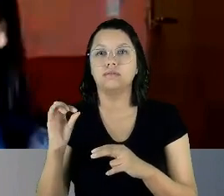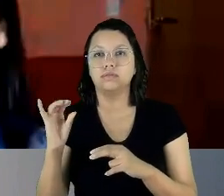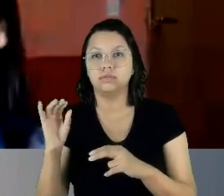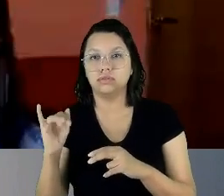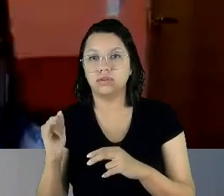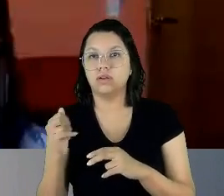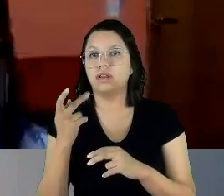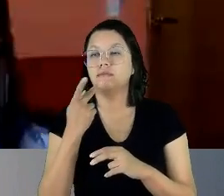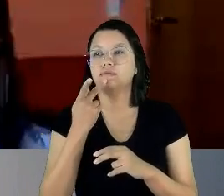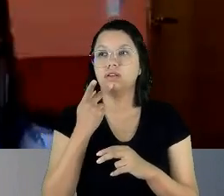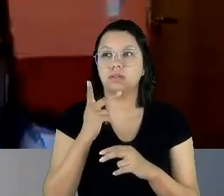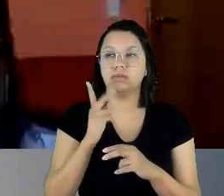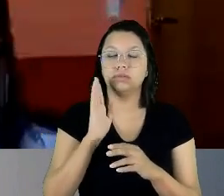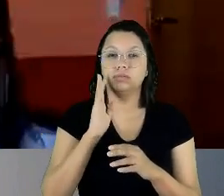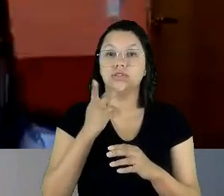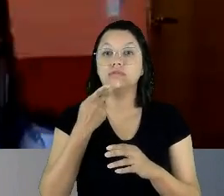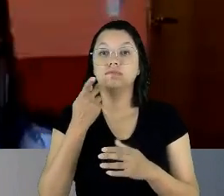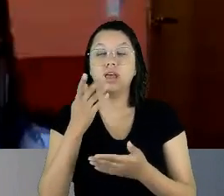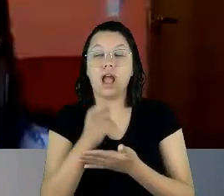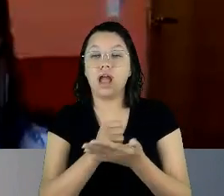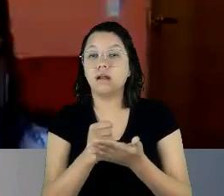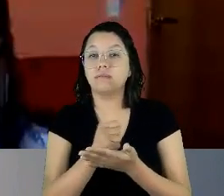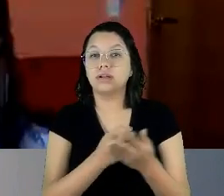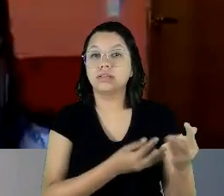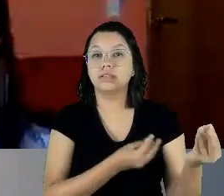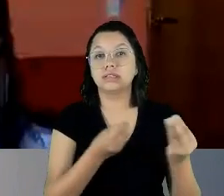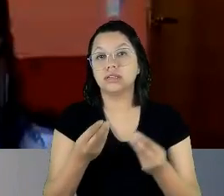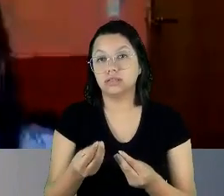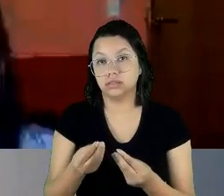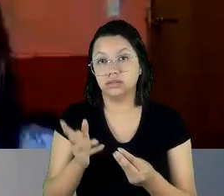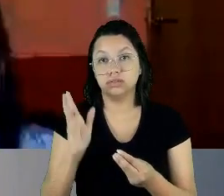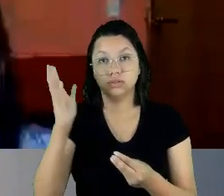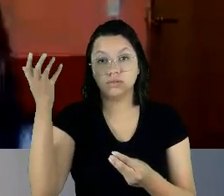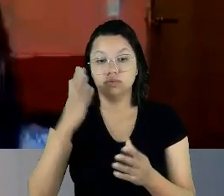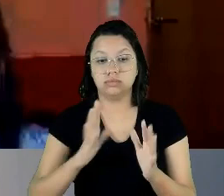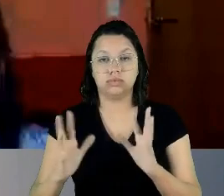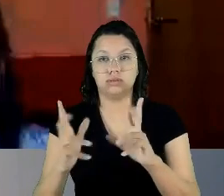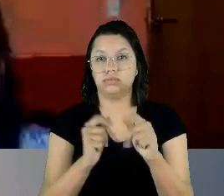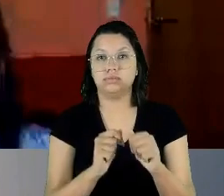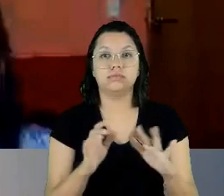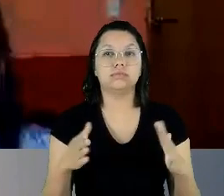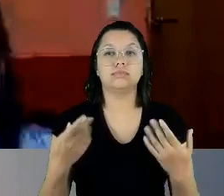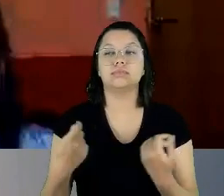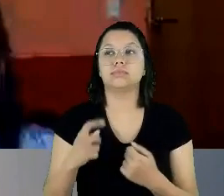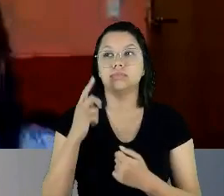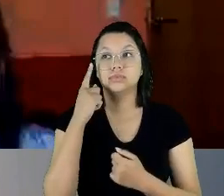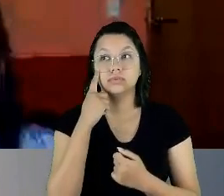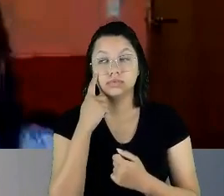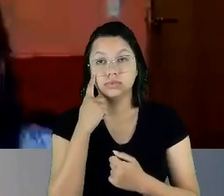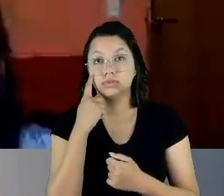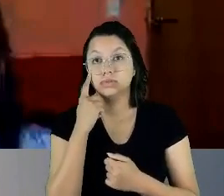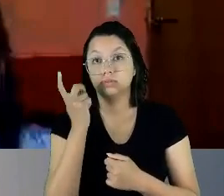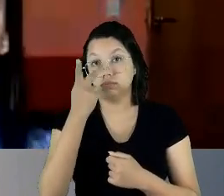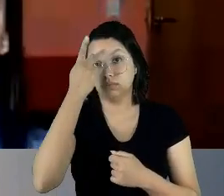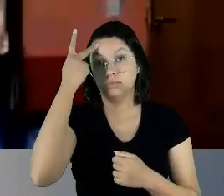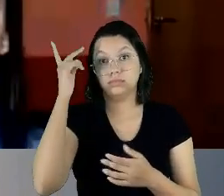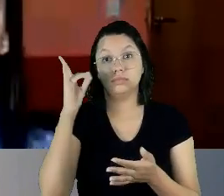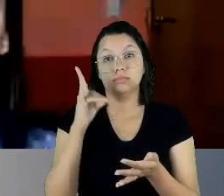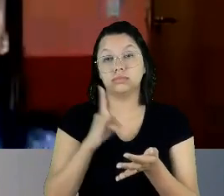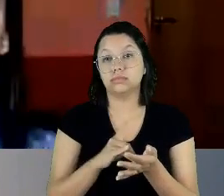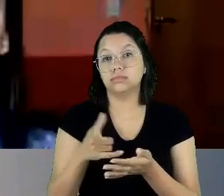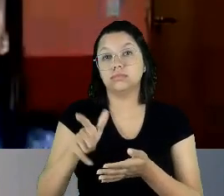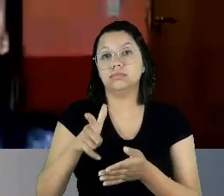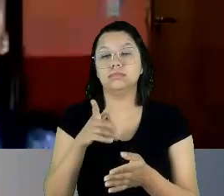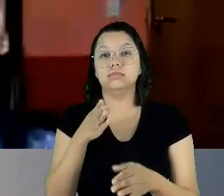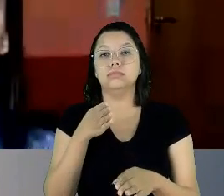e a gente fala com a base, a gente está trazendo soluções para todo mundo. Então, a gente precisa olhar para quem realmente